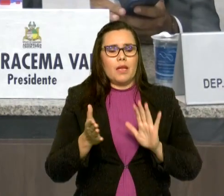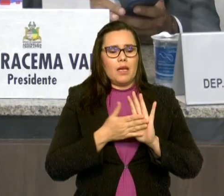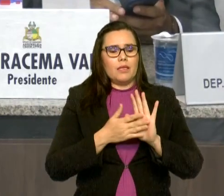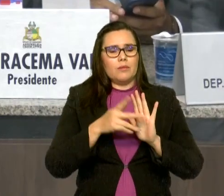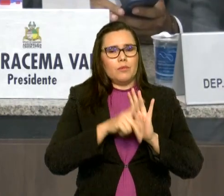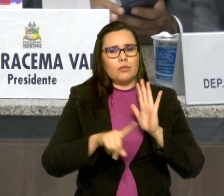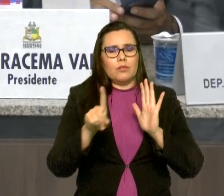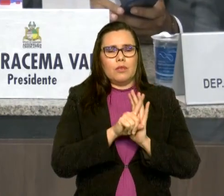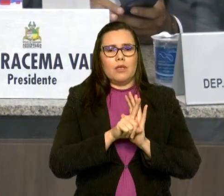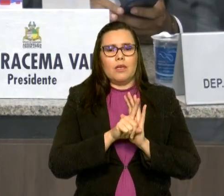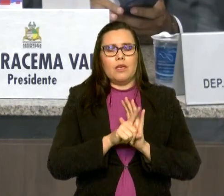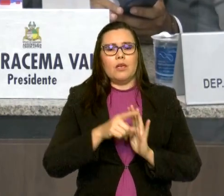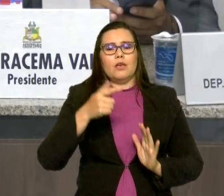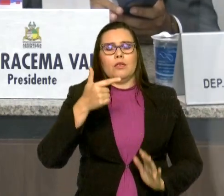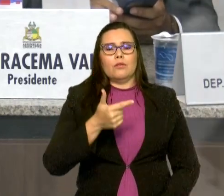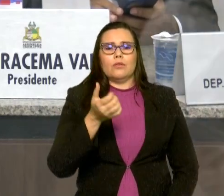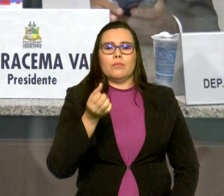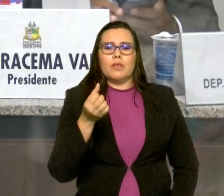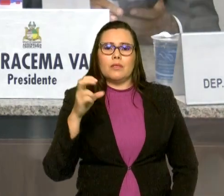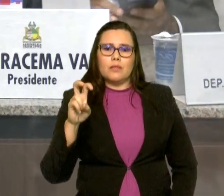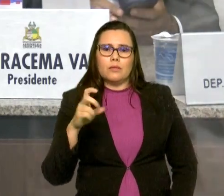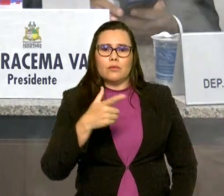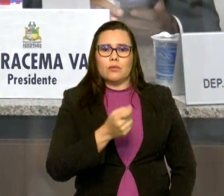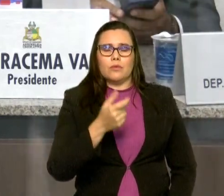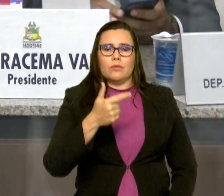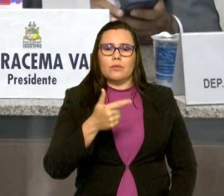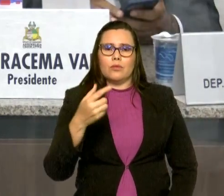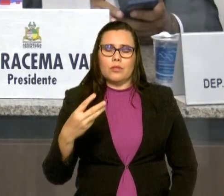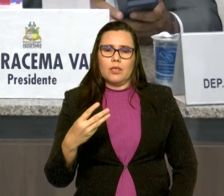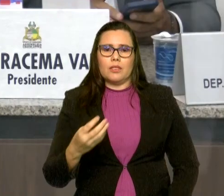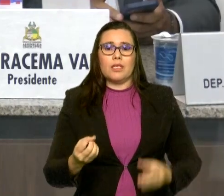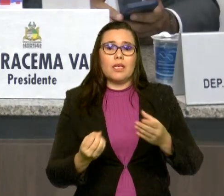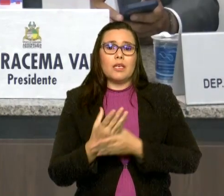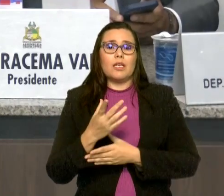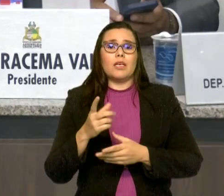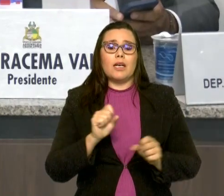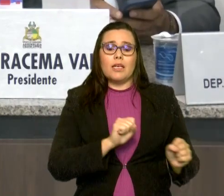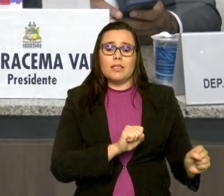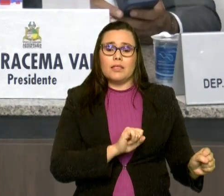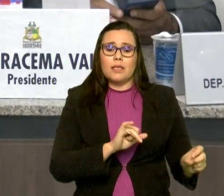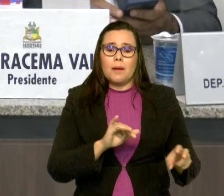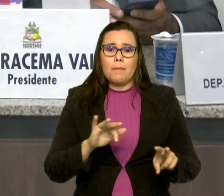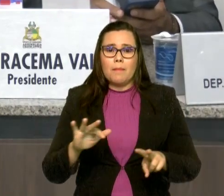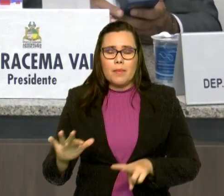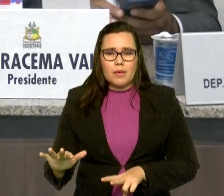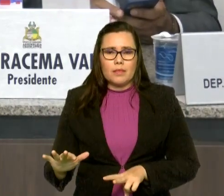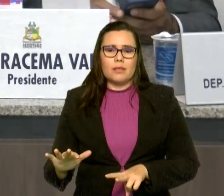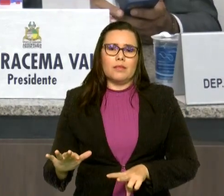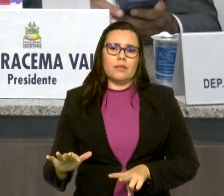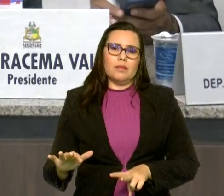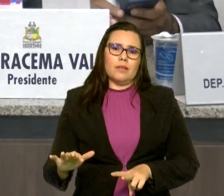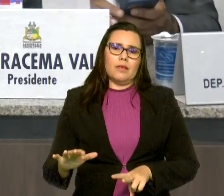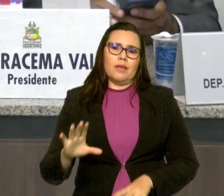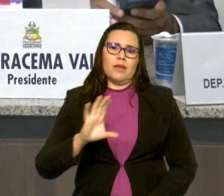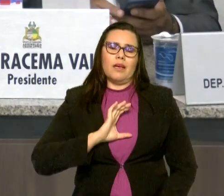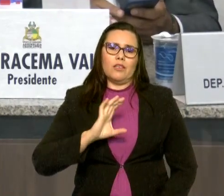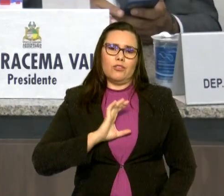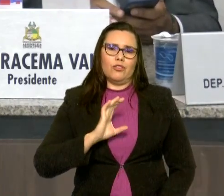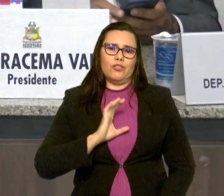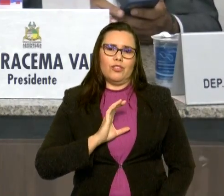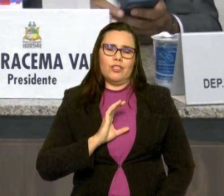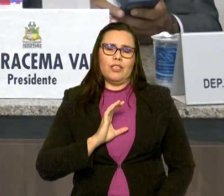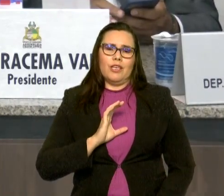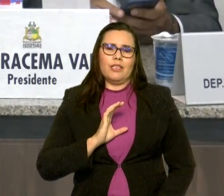lei 265 de 2023, que institui a Semana Estadual Caxias, Princesa do